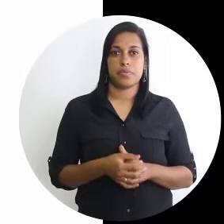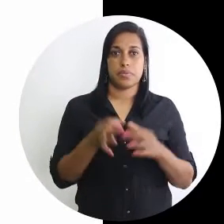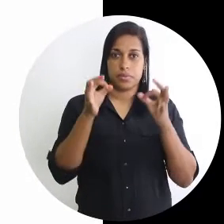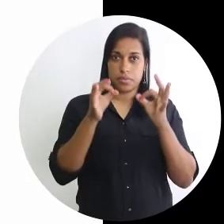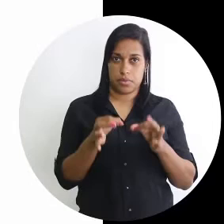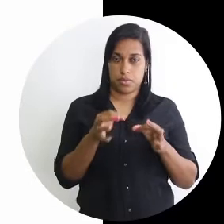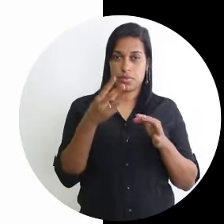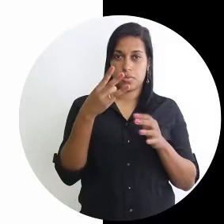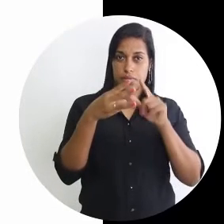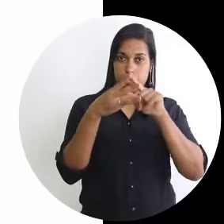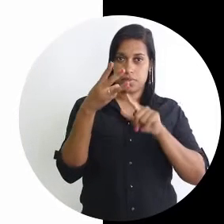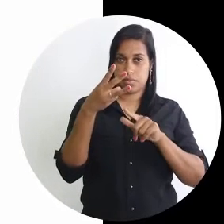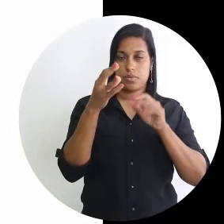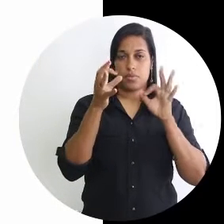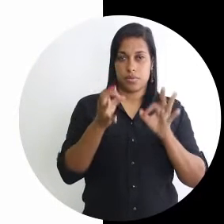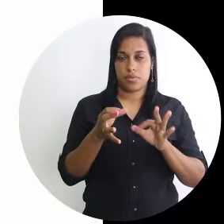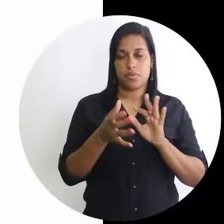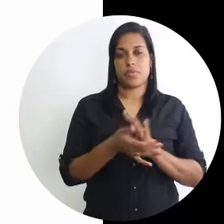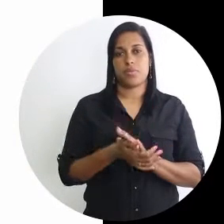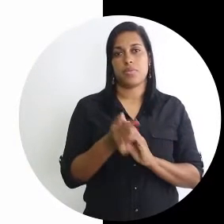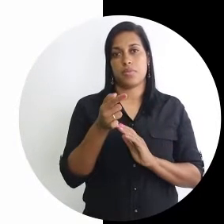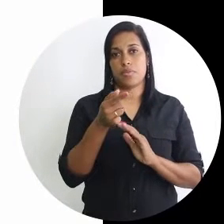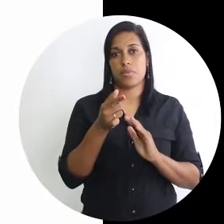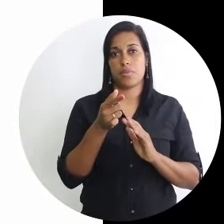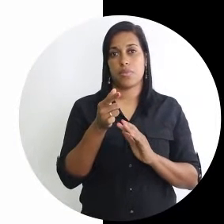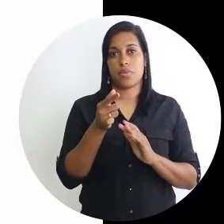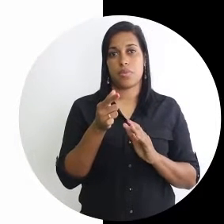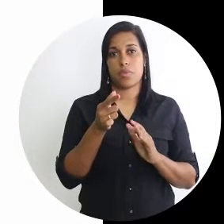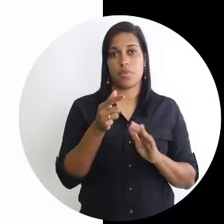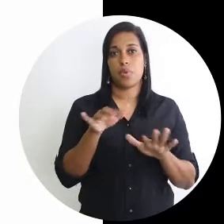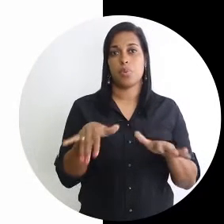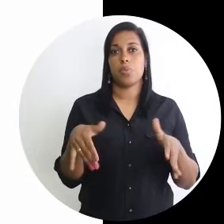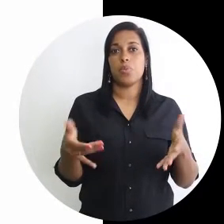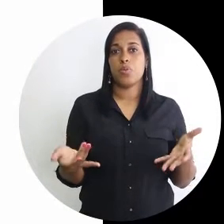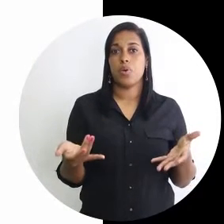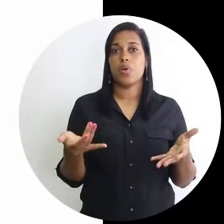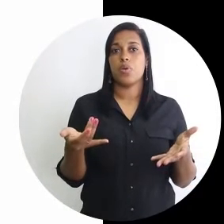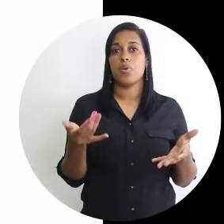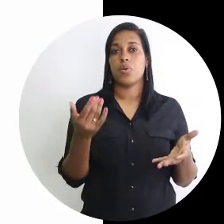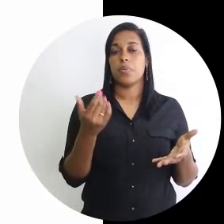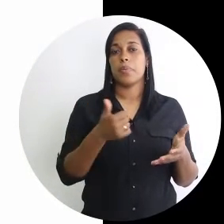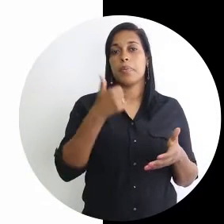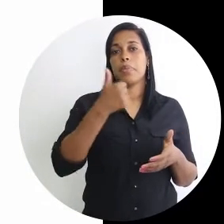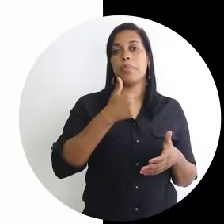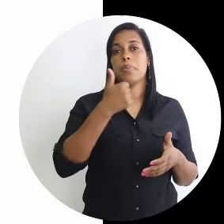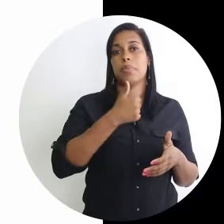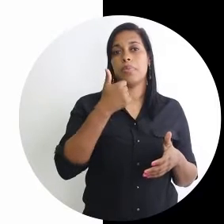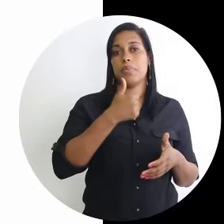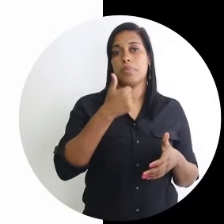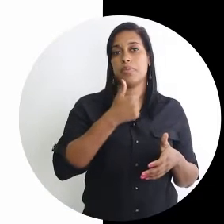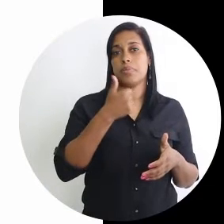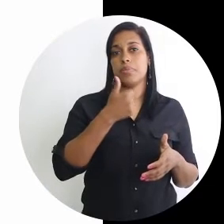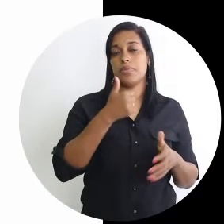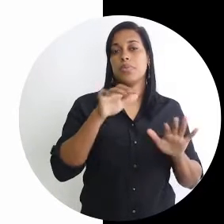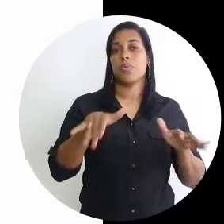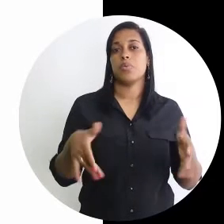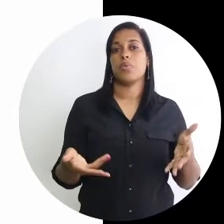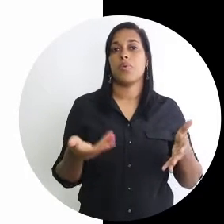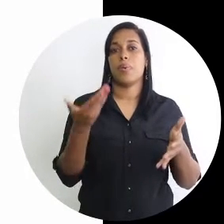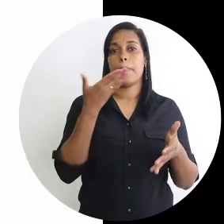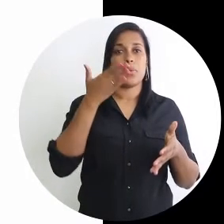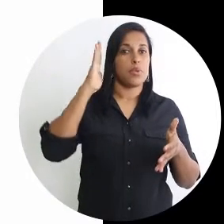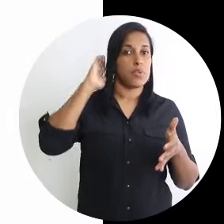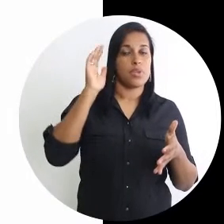certo? 3 quadrados. O quadrado, qual foi o componente inserido primeiro? Certo? Foi o componente que está por